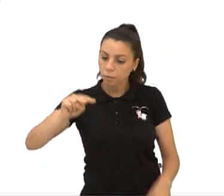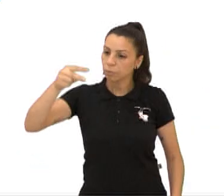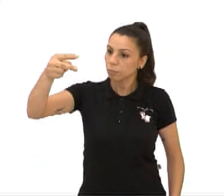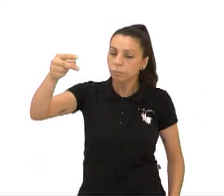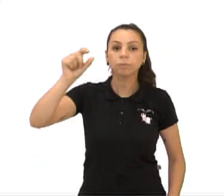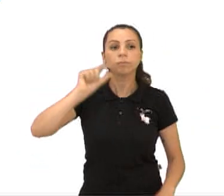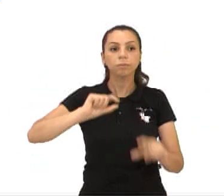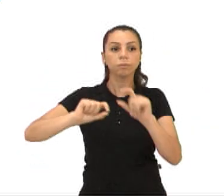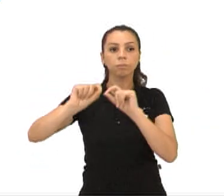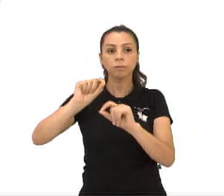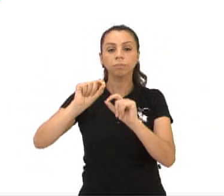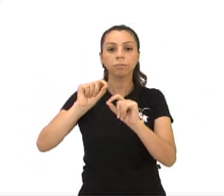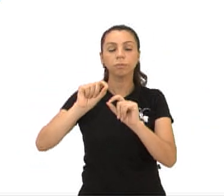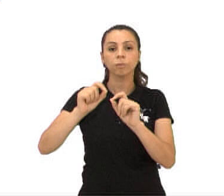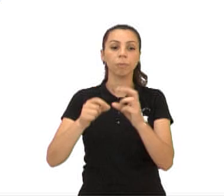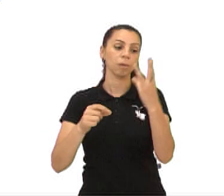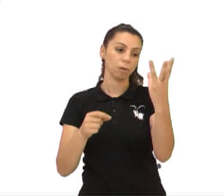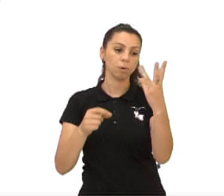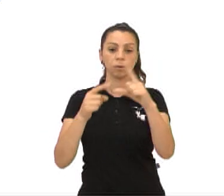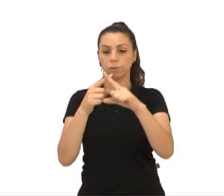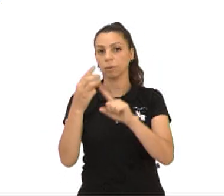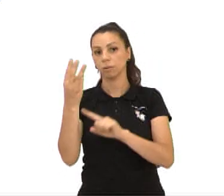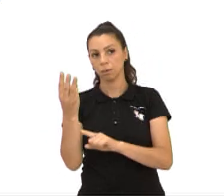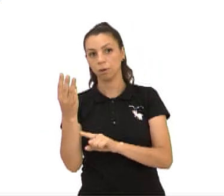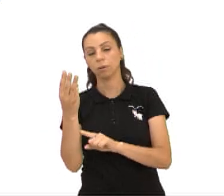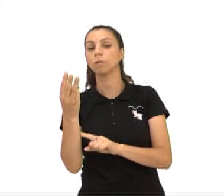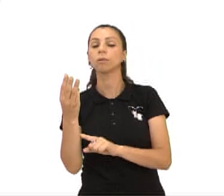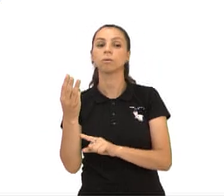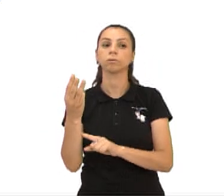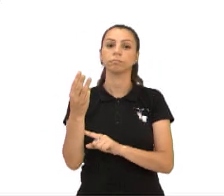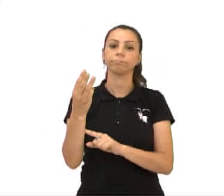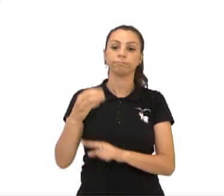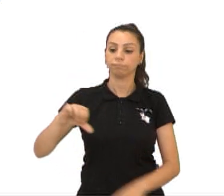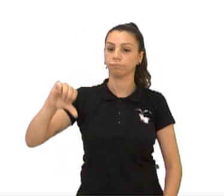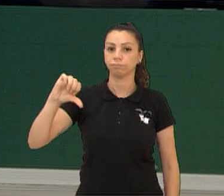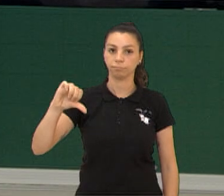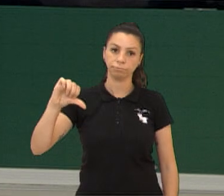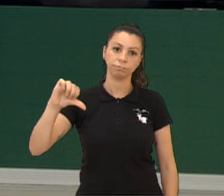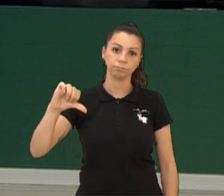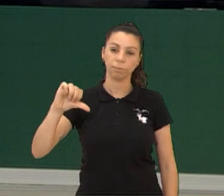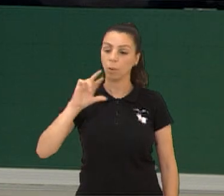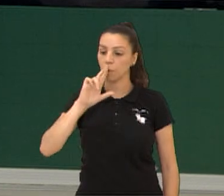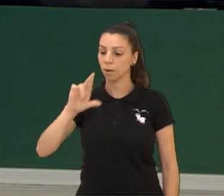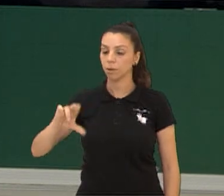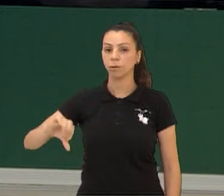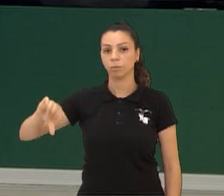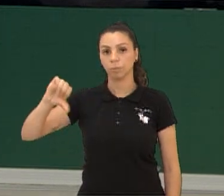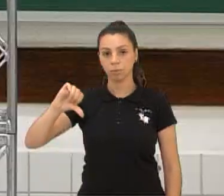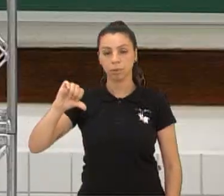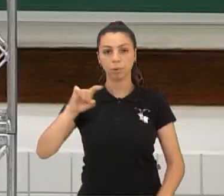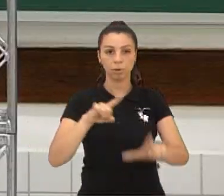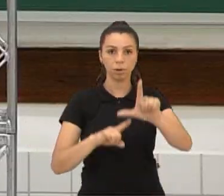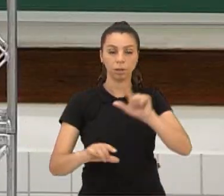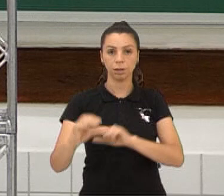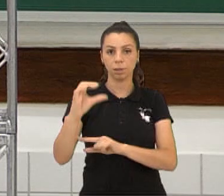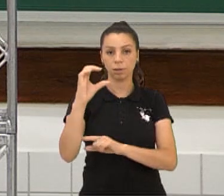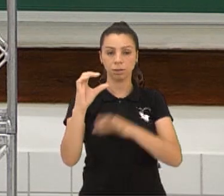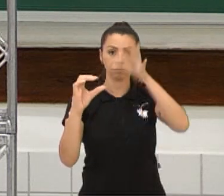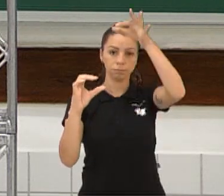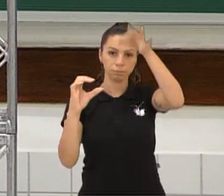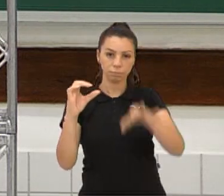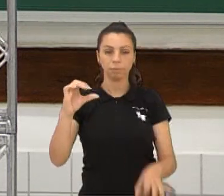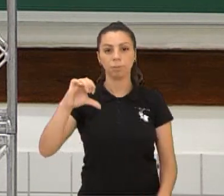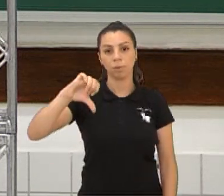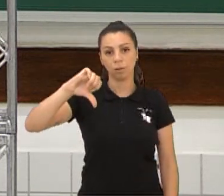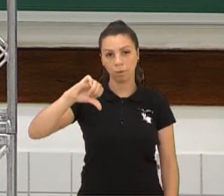vai ficar, é a mesma coisa que 3 vezes 3, vai ficar 9. Então, a resposta, letra C, 9 metros